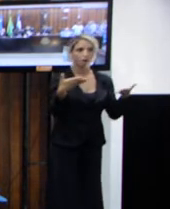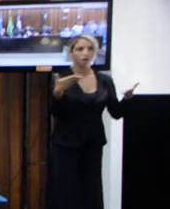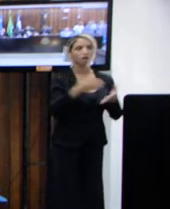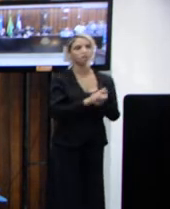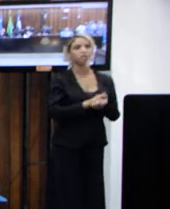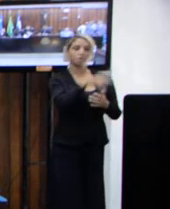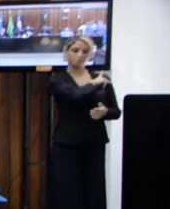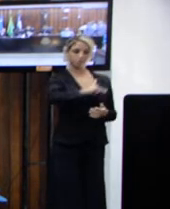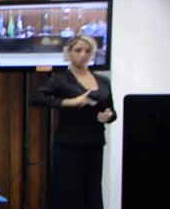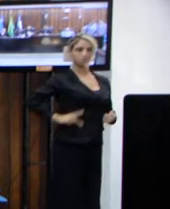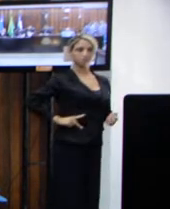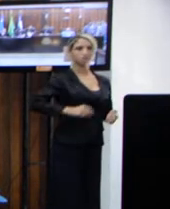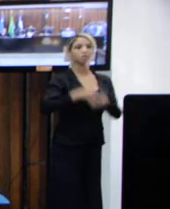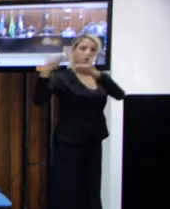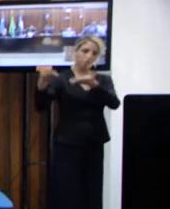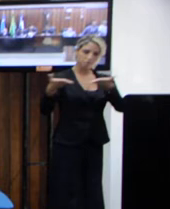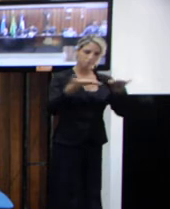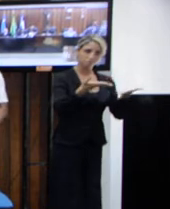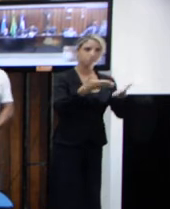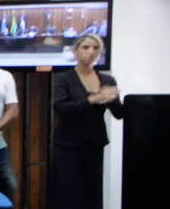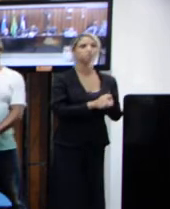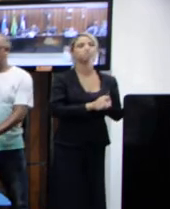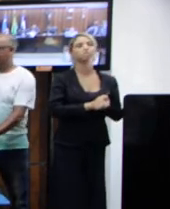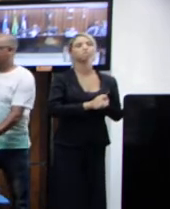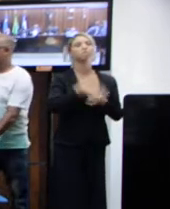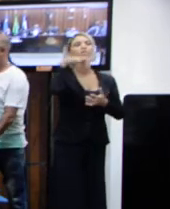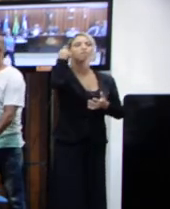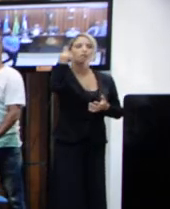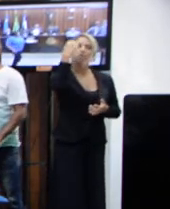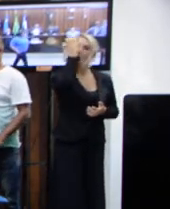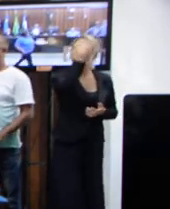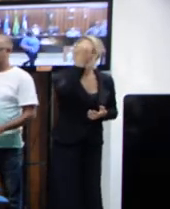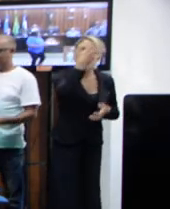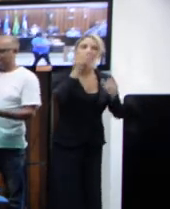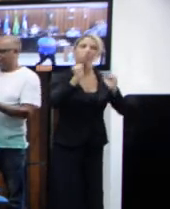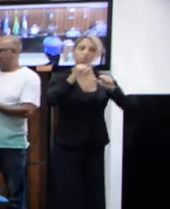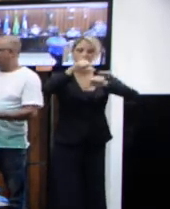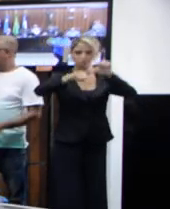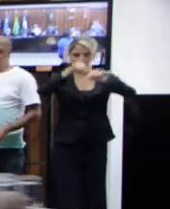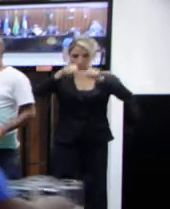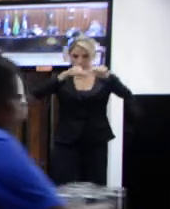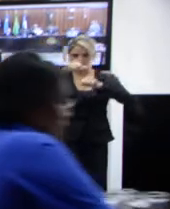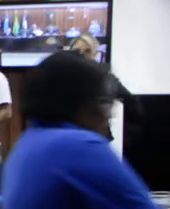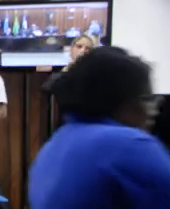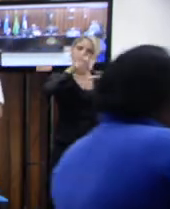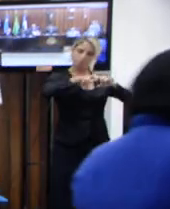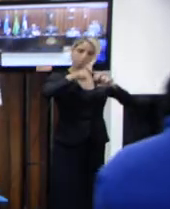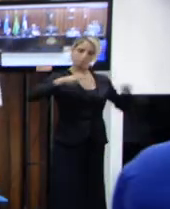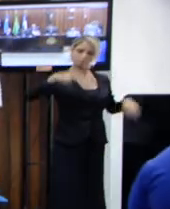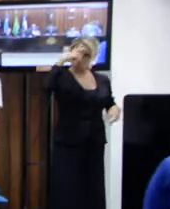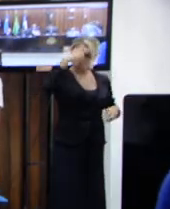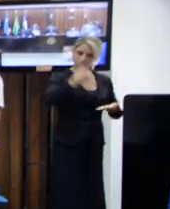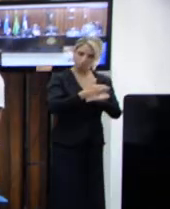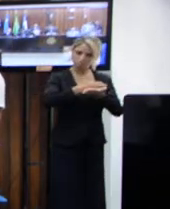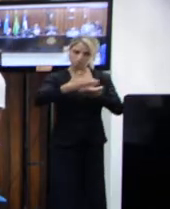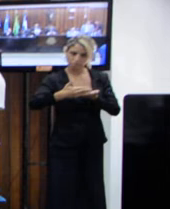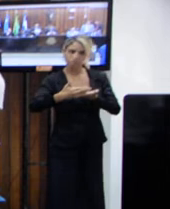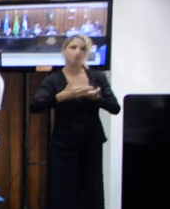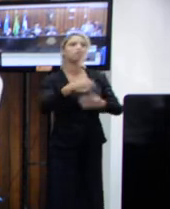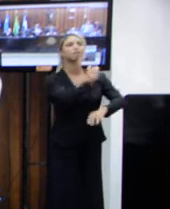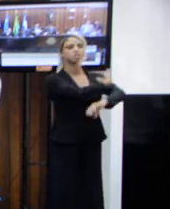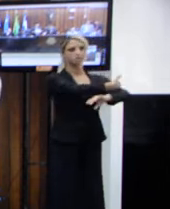cadeira, convido o Luiz Geraldo para que possa tomar assento da presidência. E conduzir a sessão para que